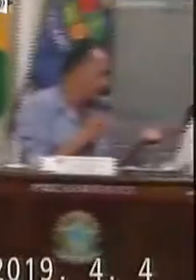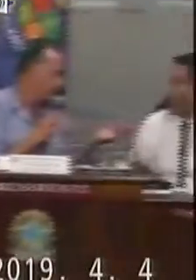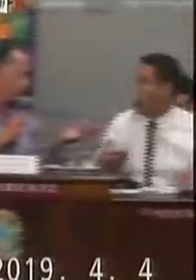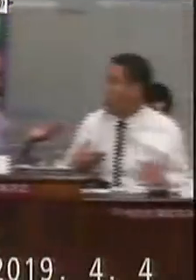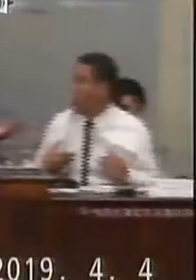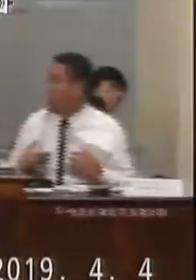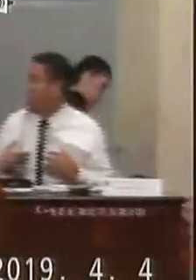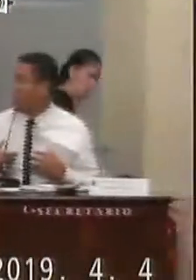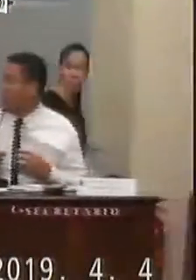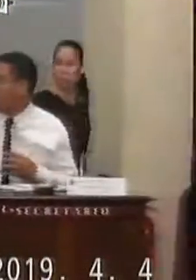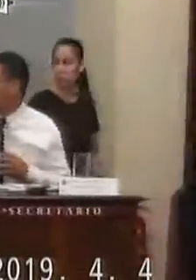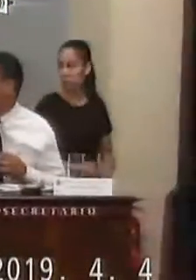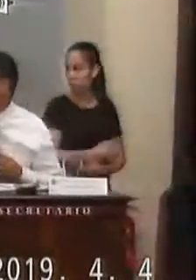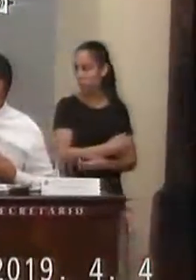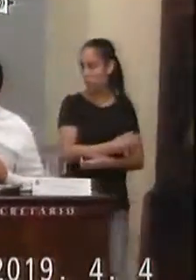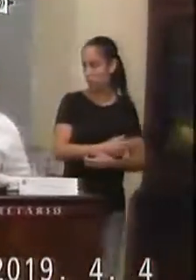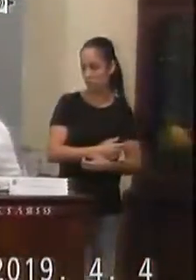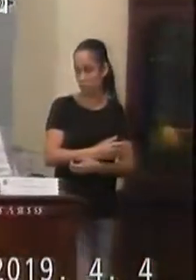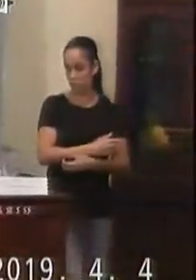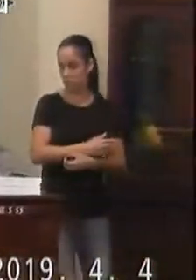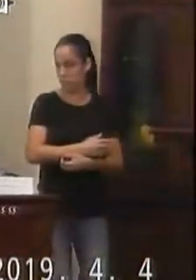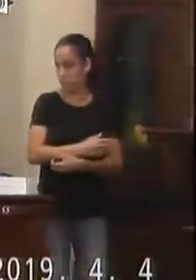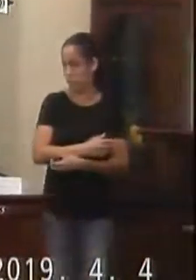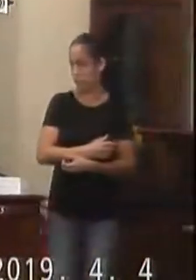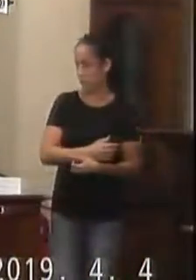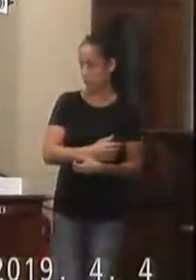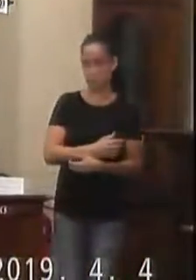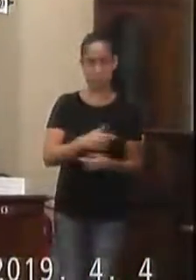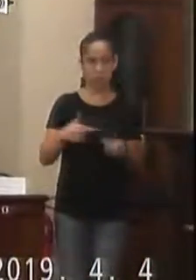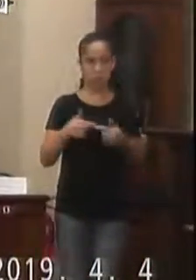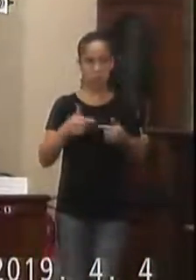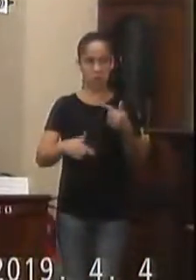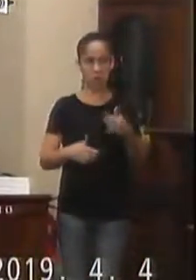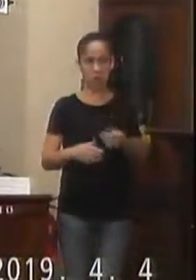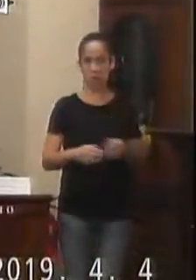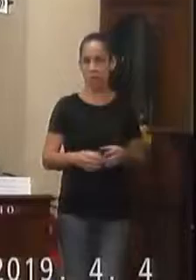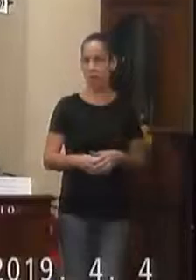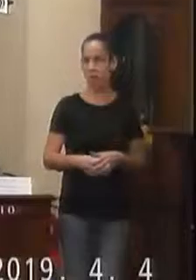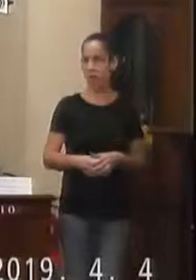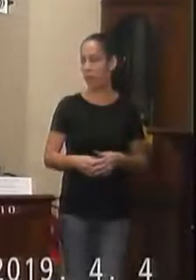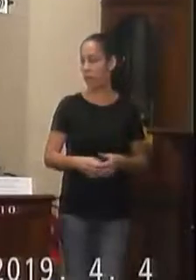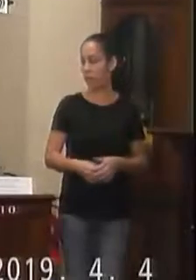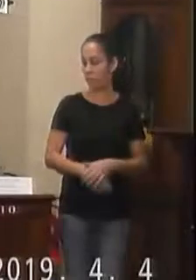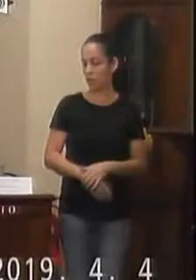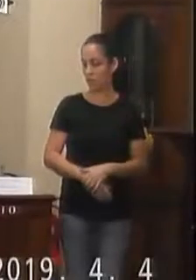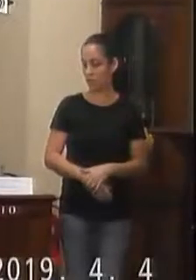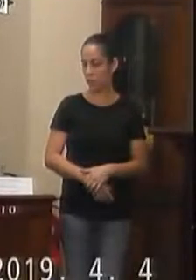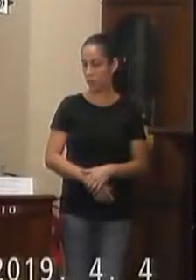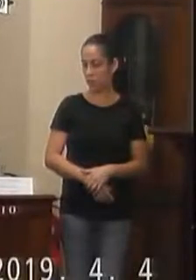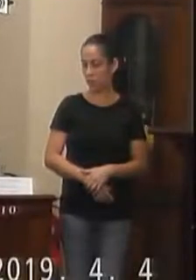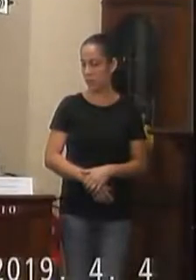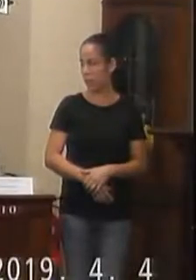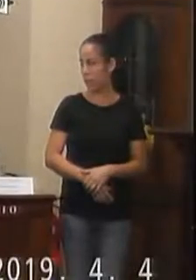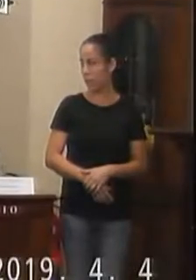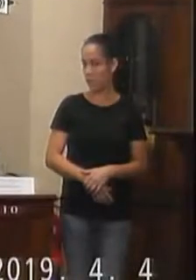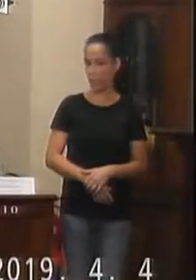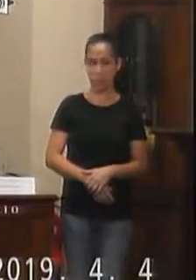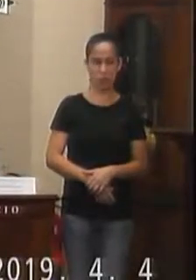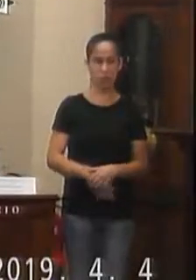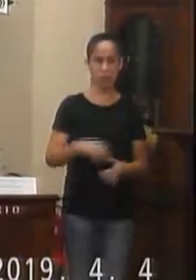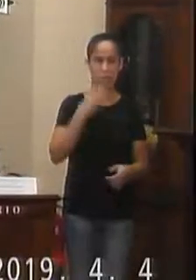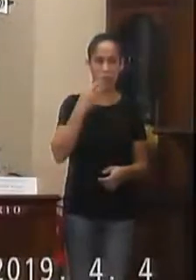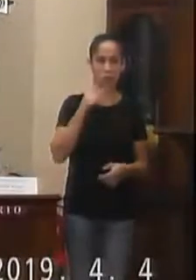para votação na próxima sessão. Não, mas eu sou autor, quero comentar também. Mas então vai cair em discussão. Não, eu não comento, então não. Então, não comento. Comenta, Lina.